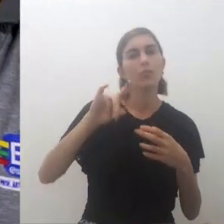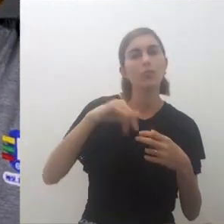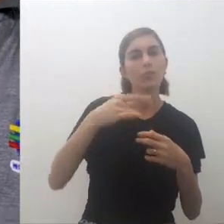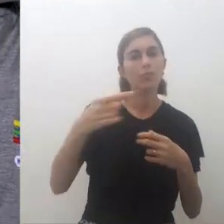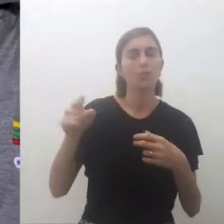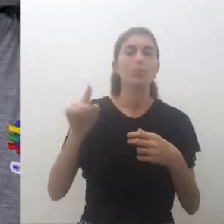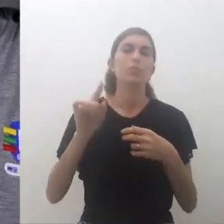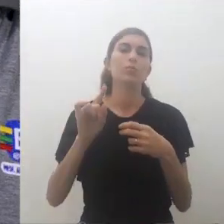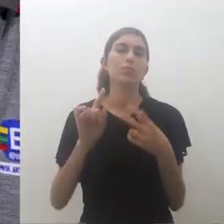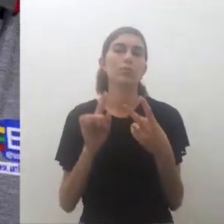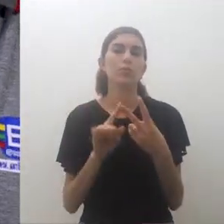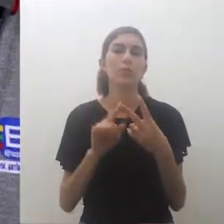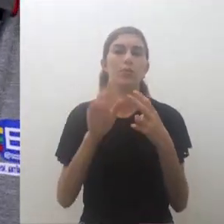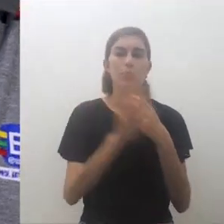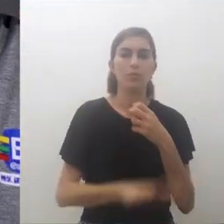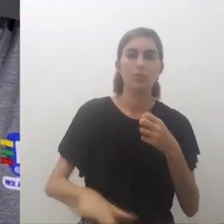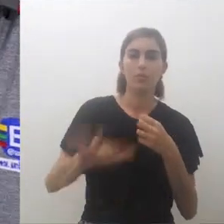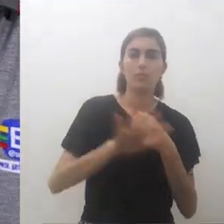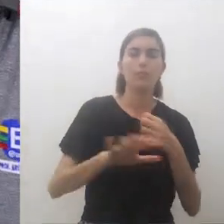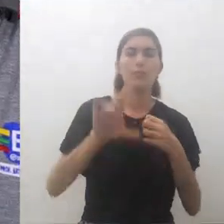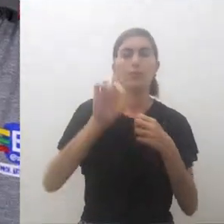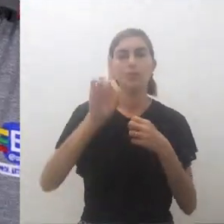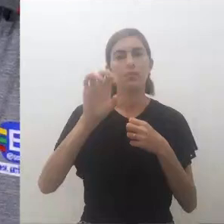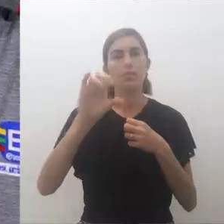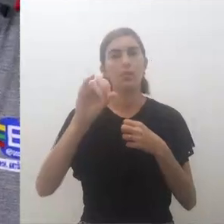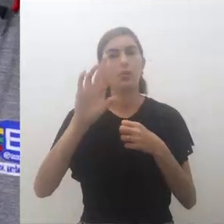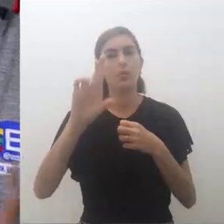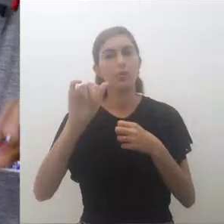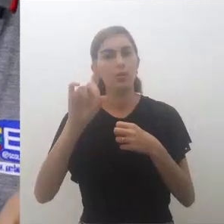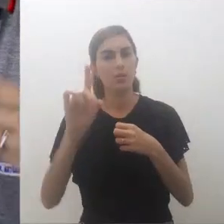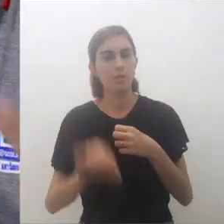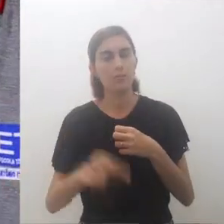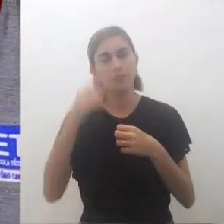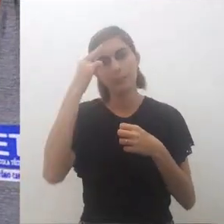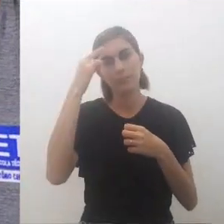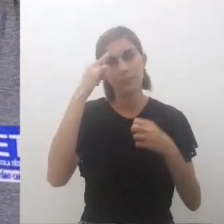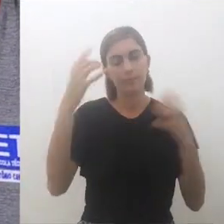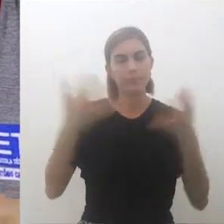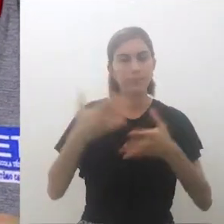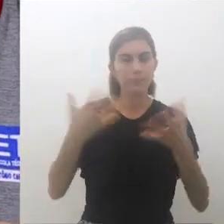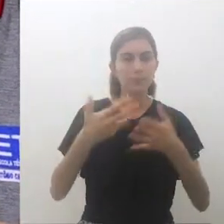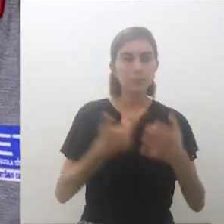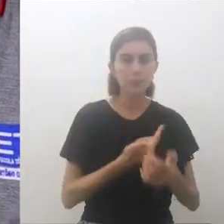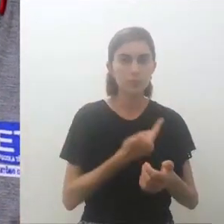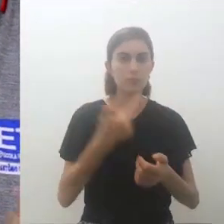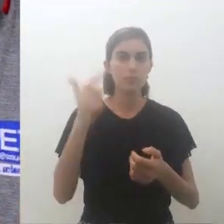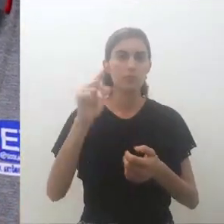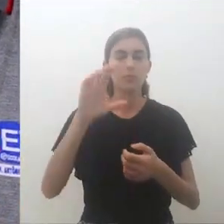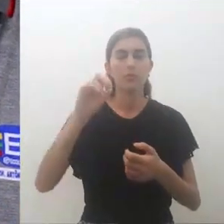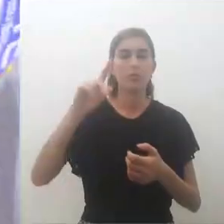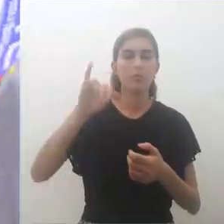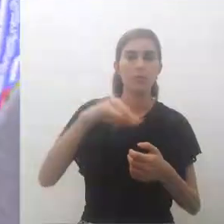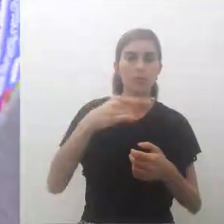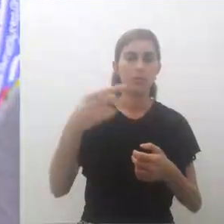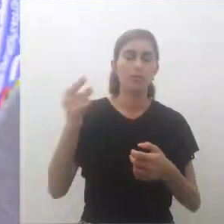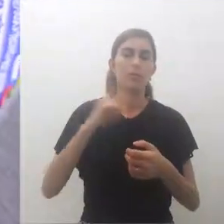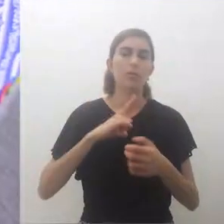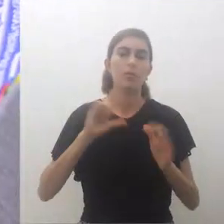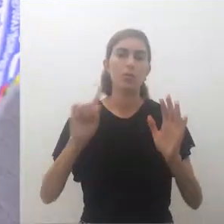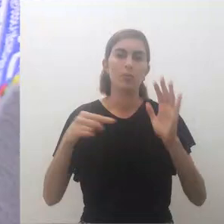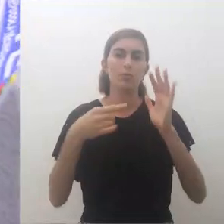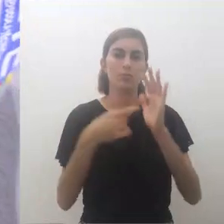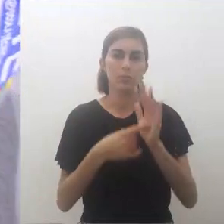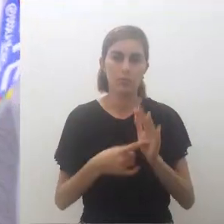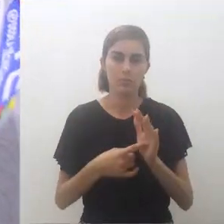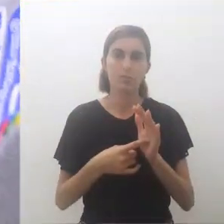ou sobre o ambiente decorado. Pensando aqui agora, outra composição tem um objetivo de